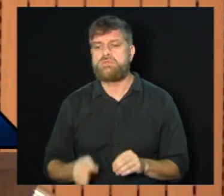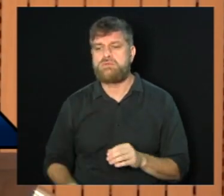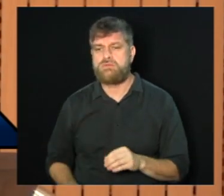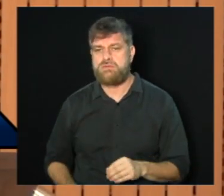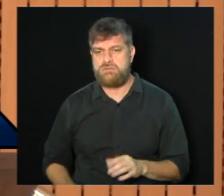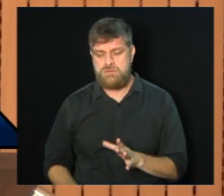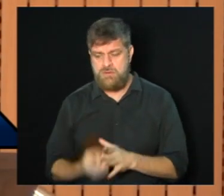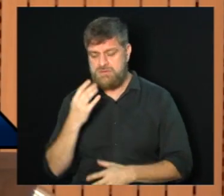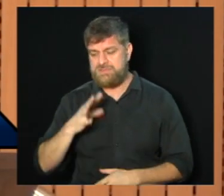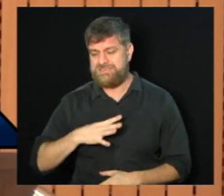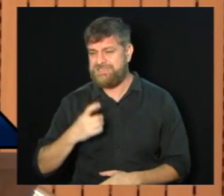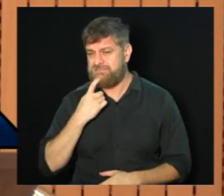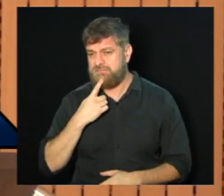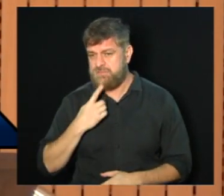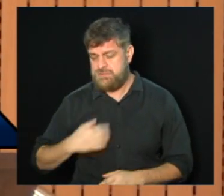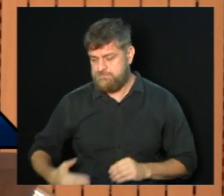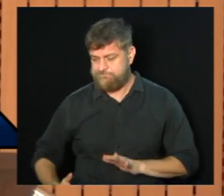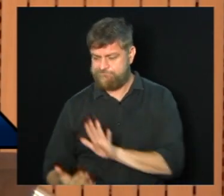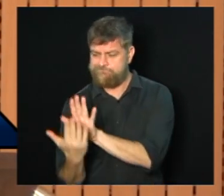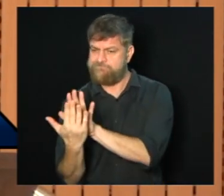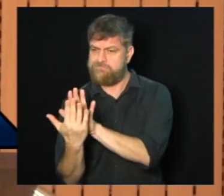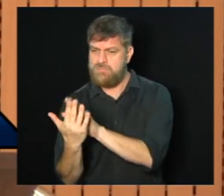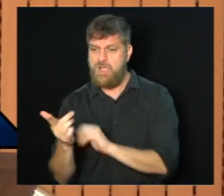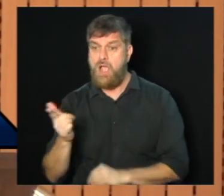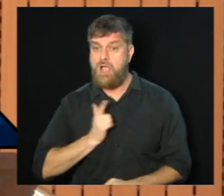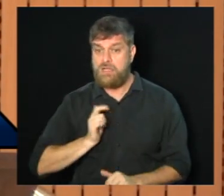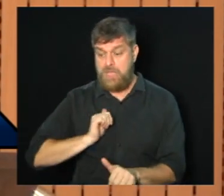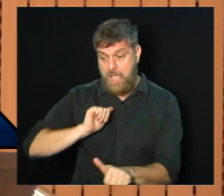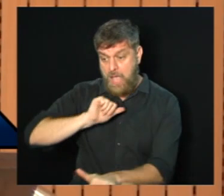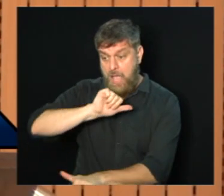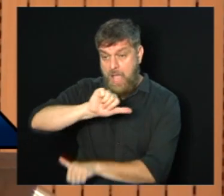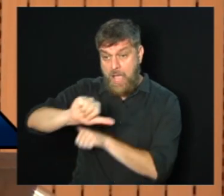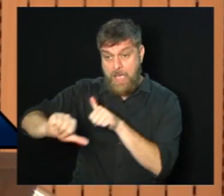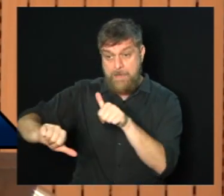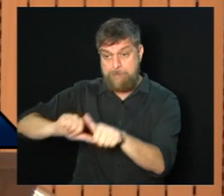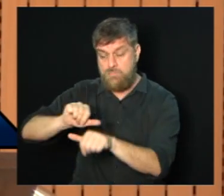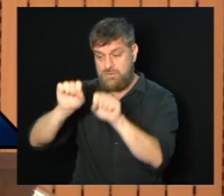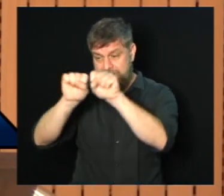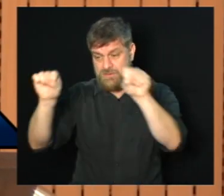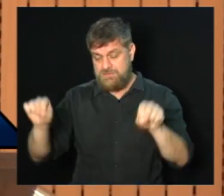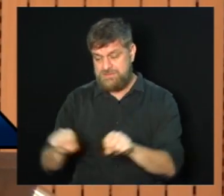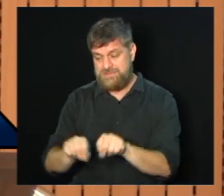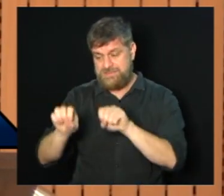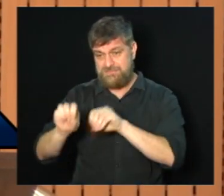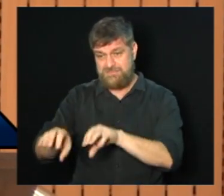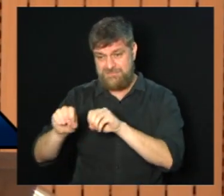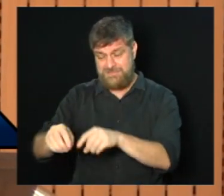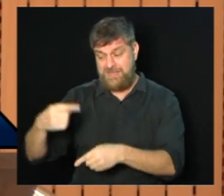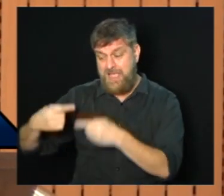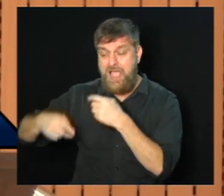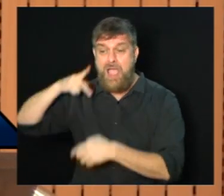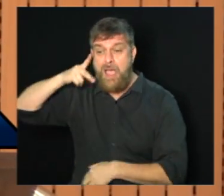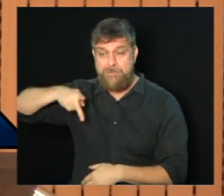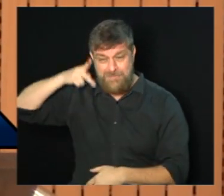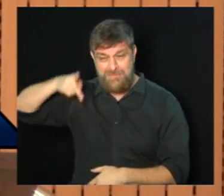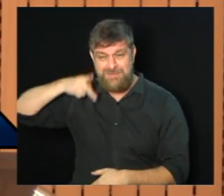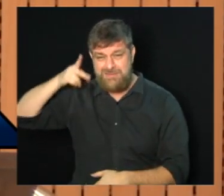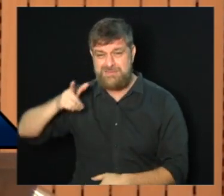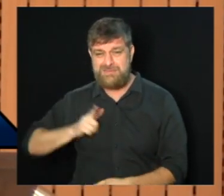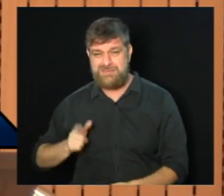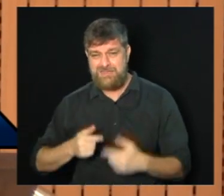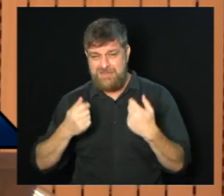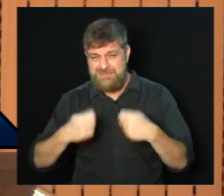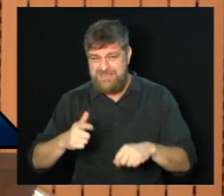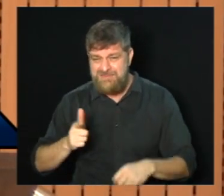impacto na cidade de Campinas. Nós estamos falando de um projeto que muda a lógica da política educacional. E isso deveria